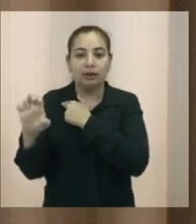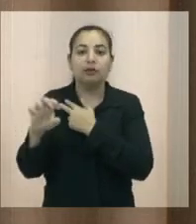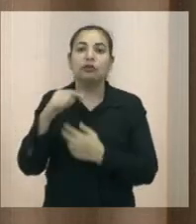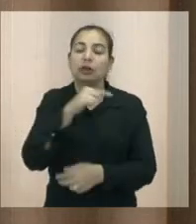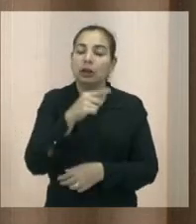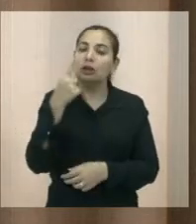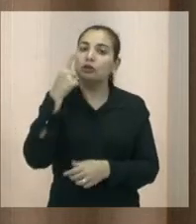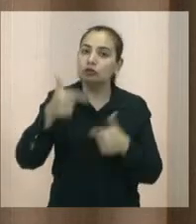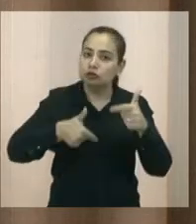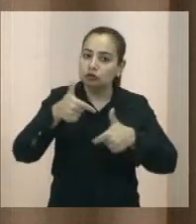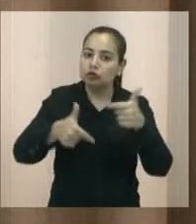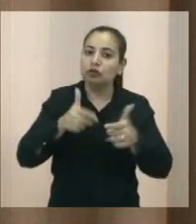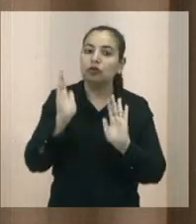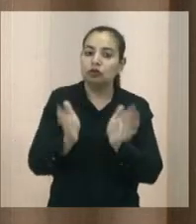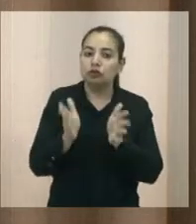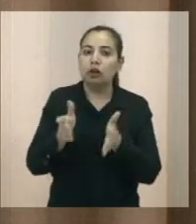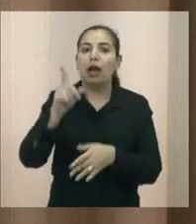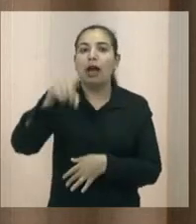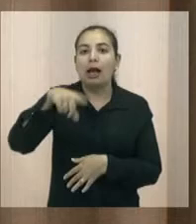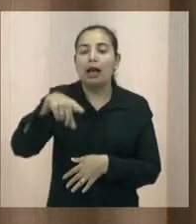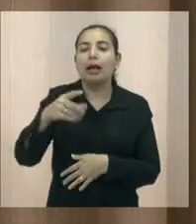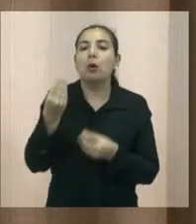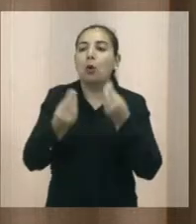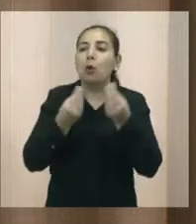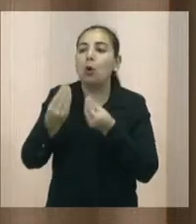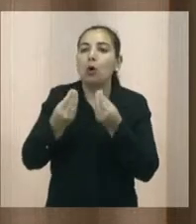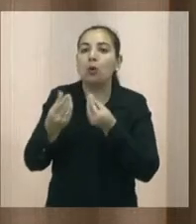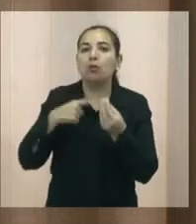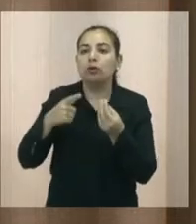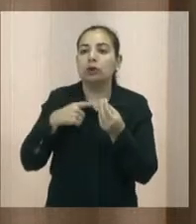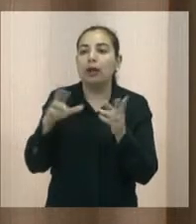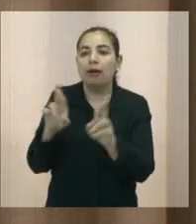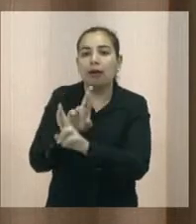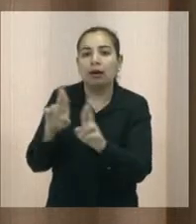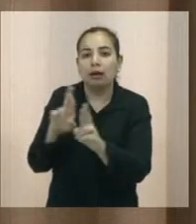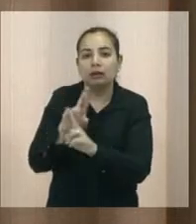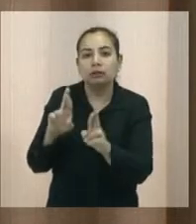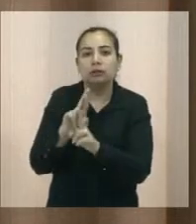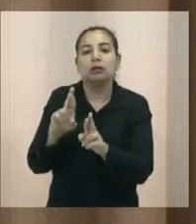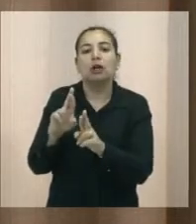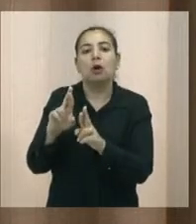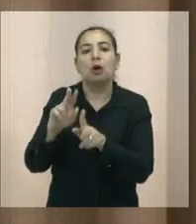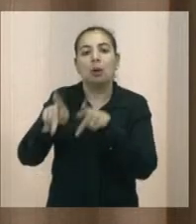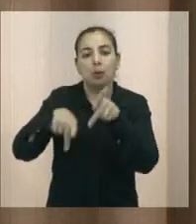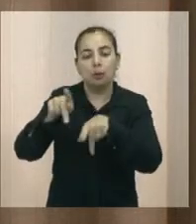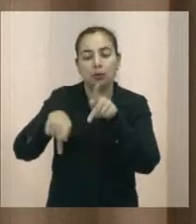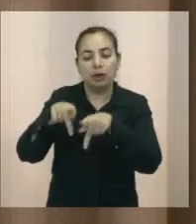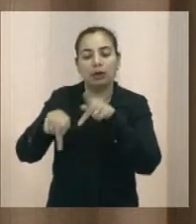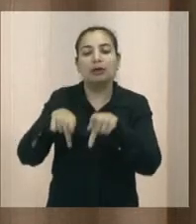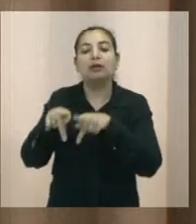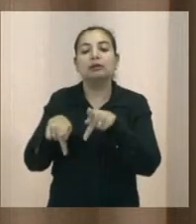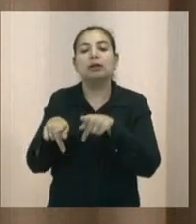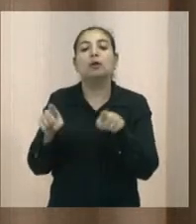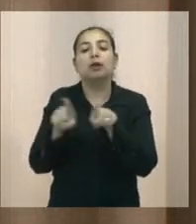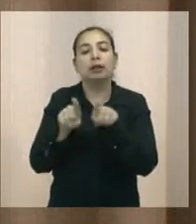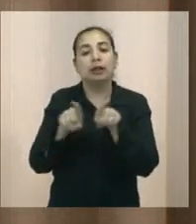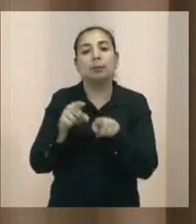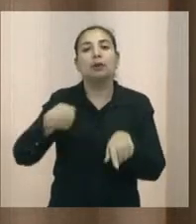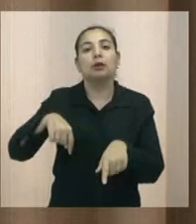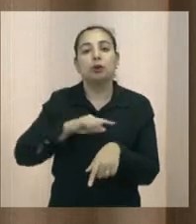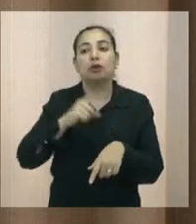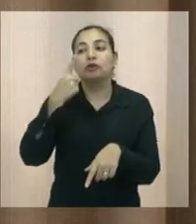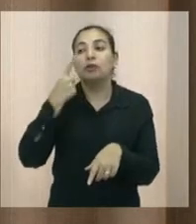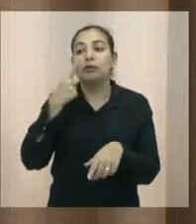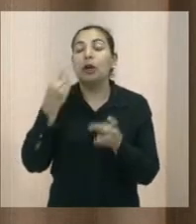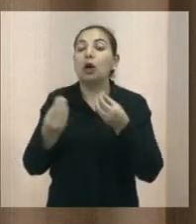projeto também de trabalhar com mediação comunitária e que tem o respaldo já da população e que a gente pretende ampliar, né? A gente